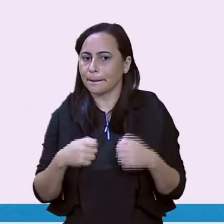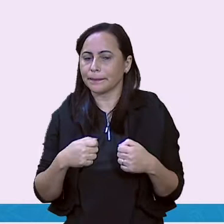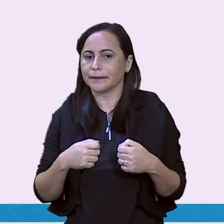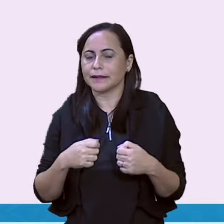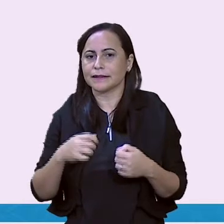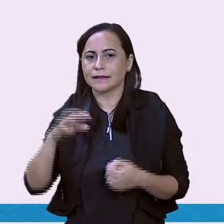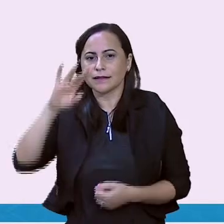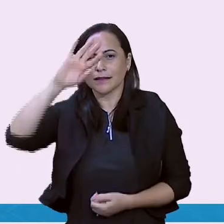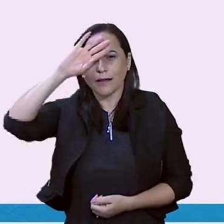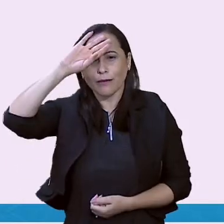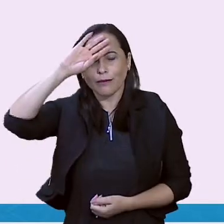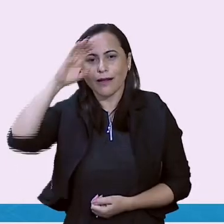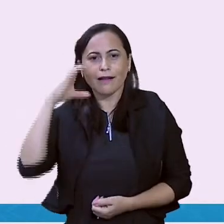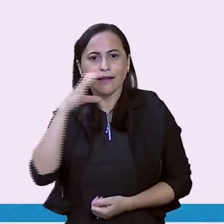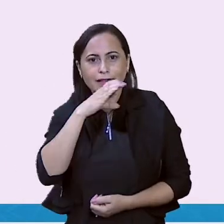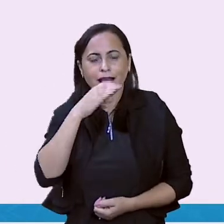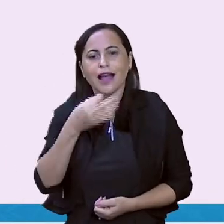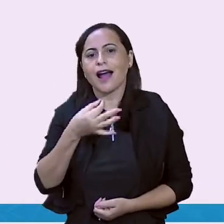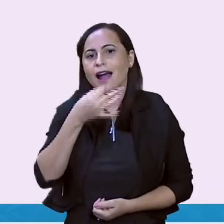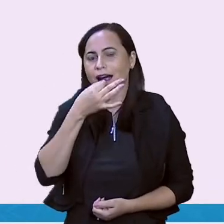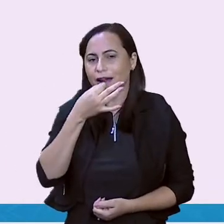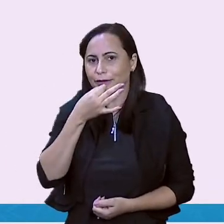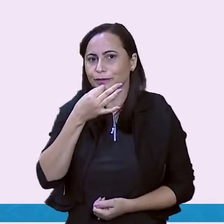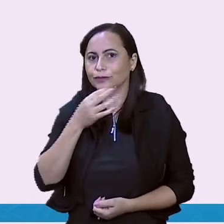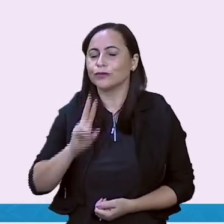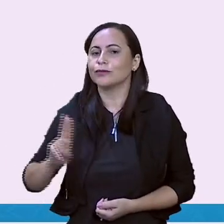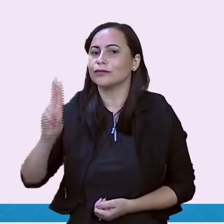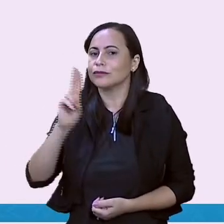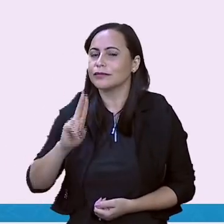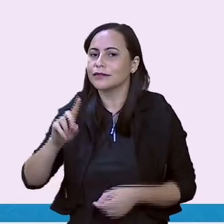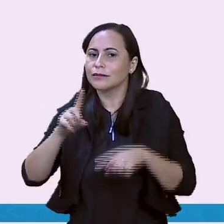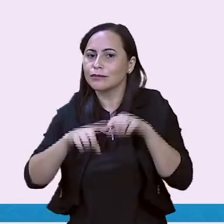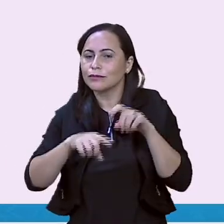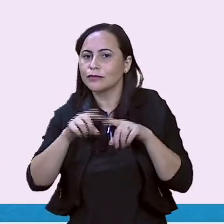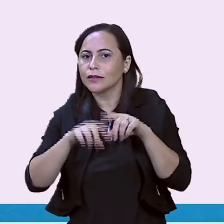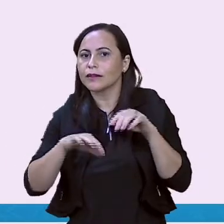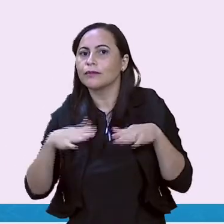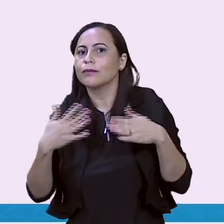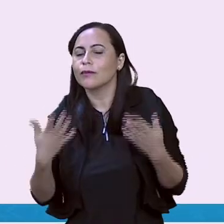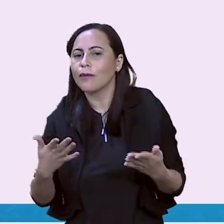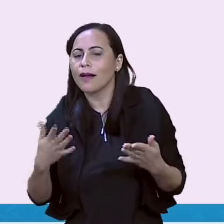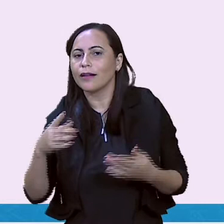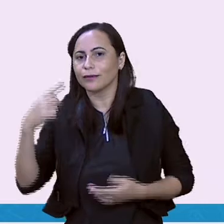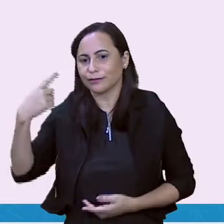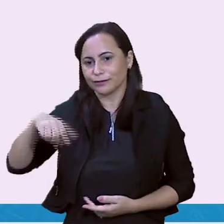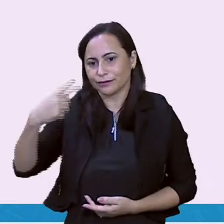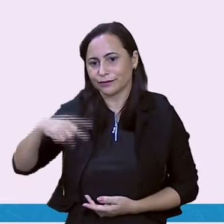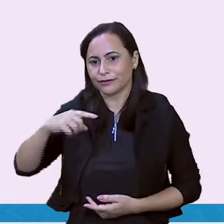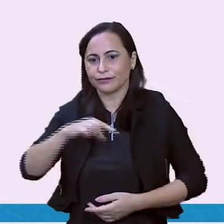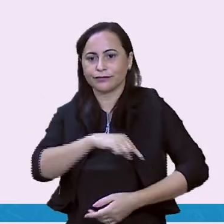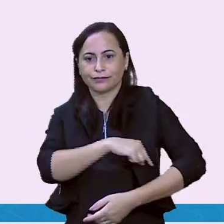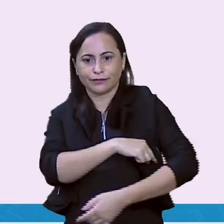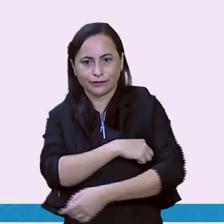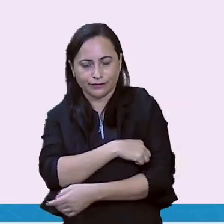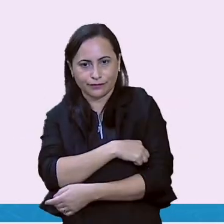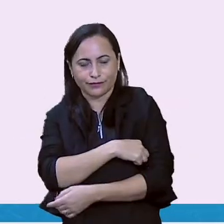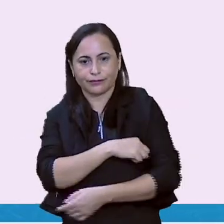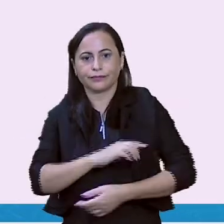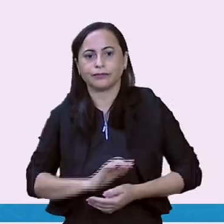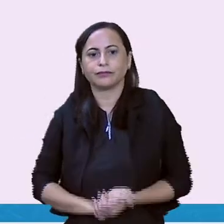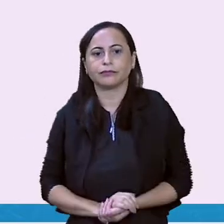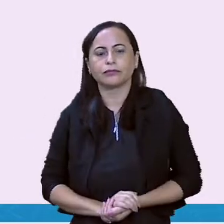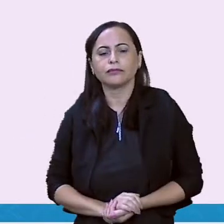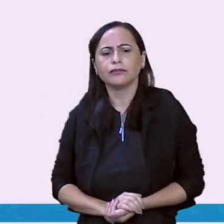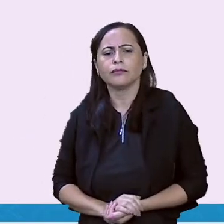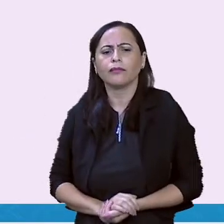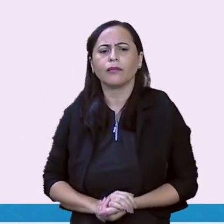Então, nós utilizamos o termômetro para saber a temperatura do nosso corpo. Letra